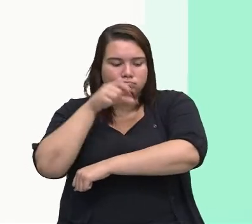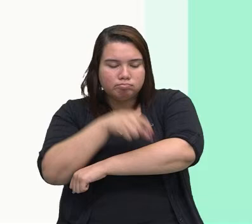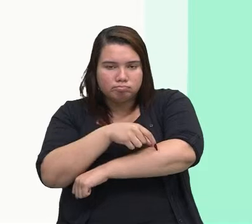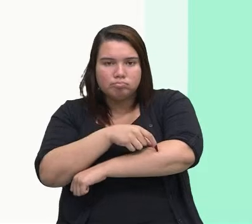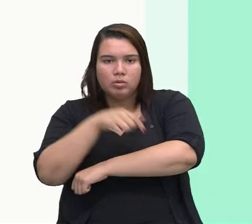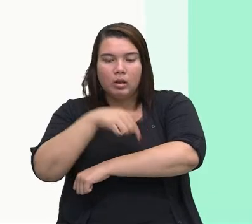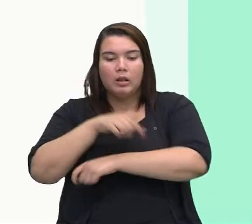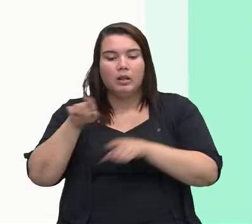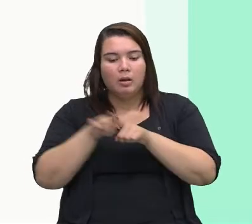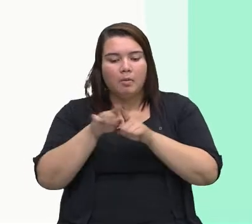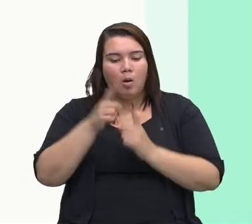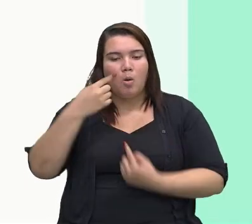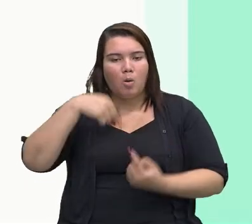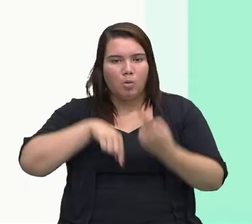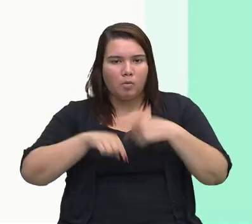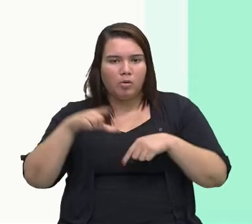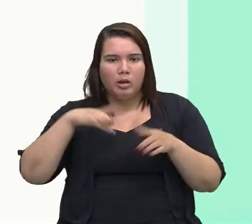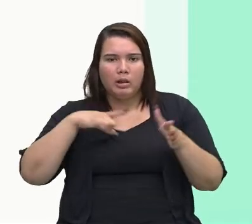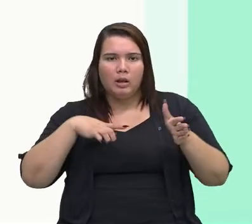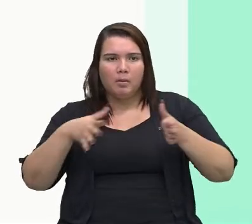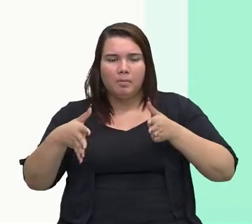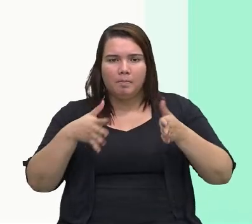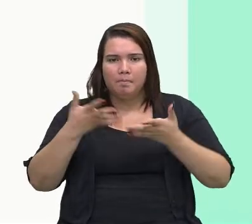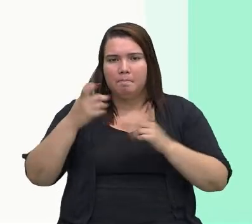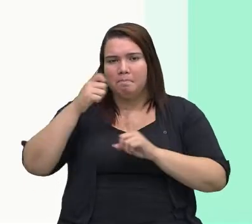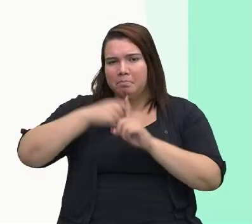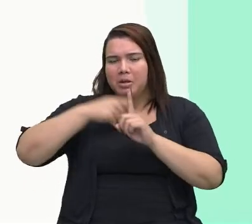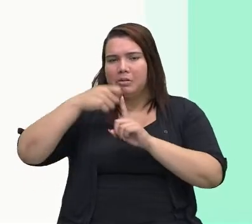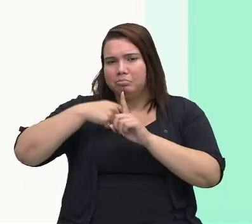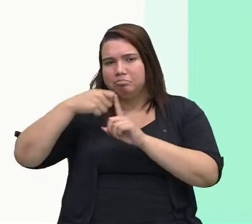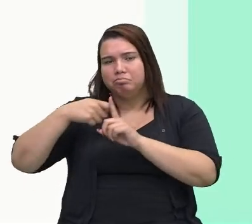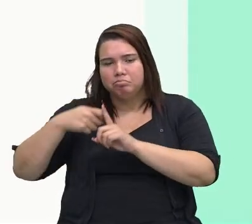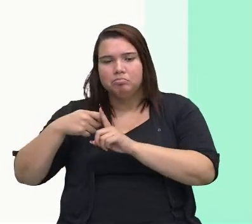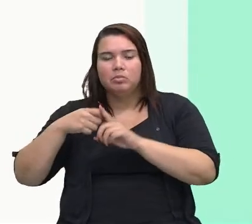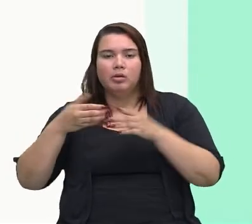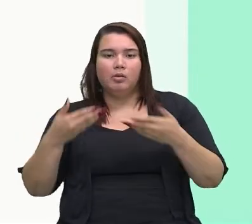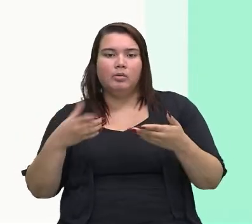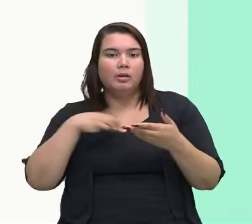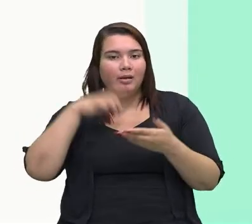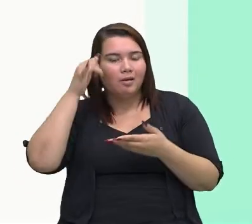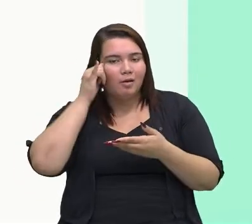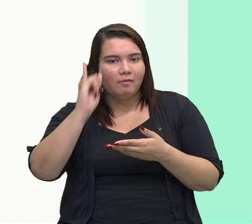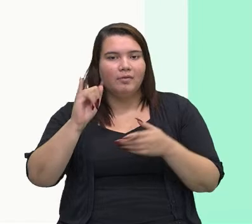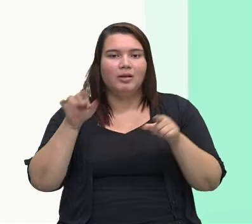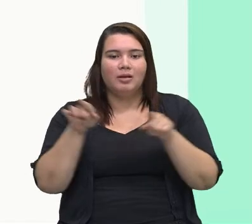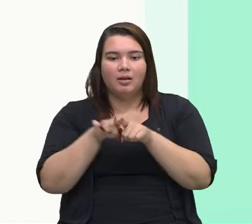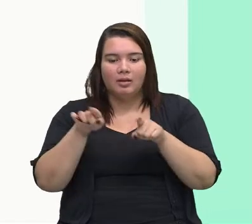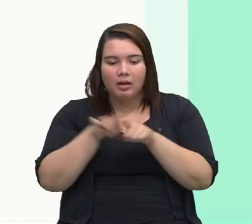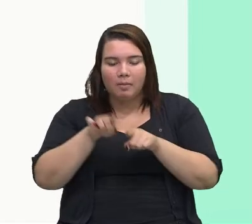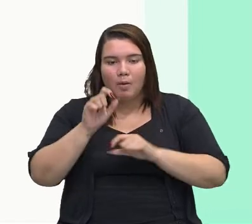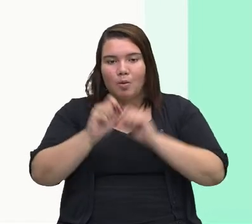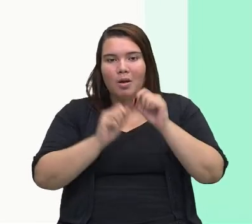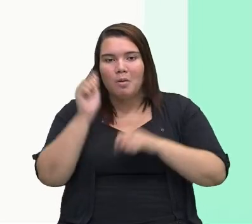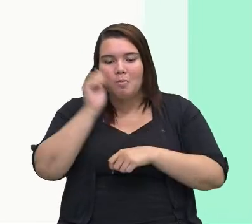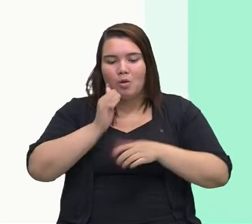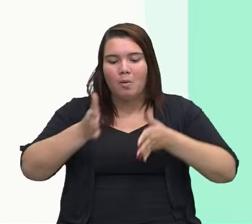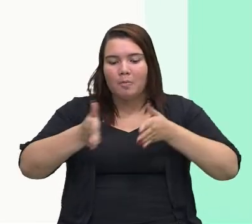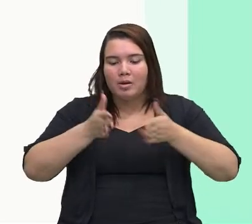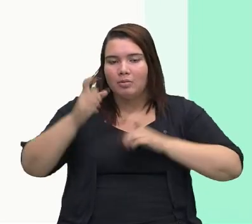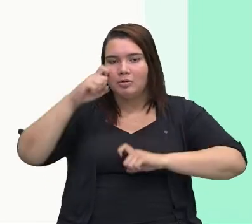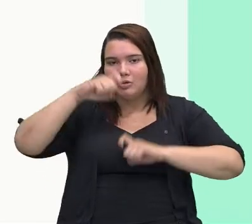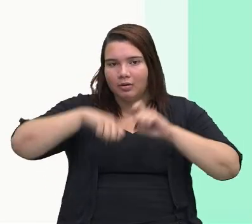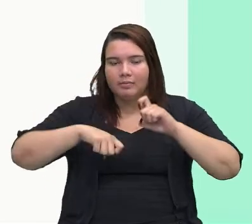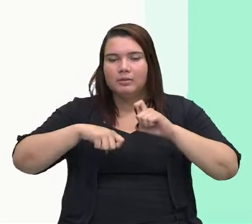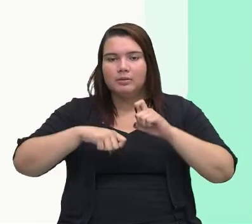né, dura ali aproximadamente alguns meses e vai justamente impedir essa ovulação e impedir uma